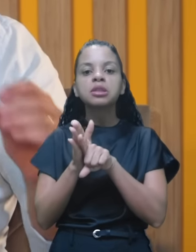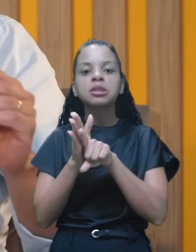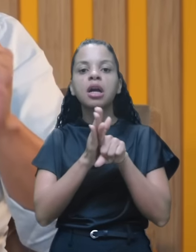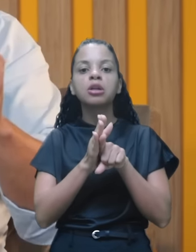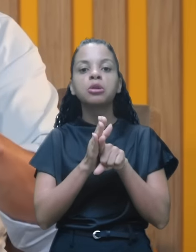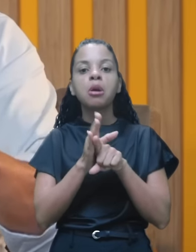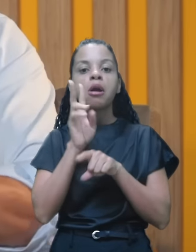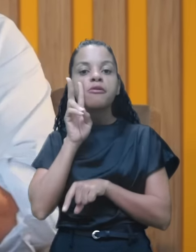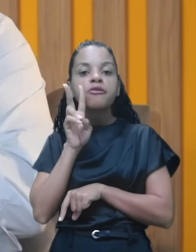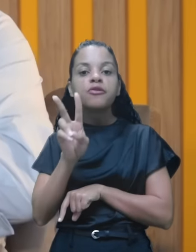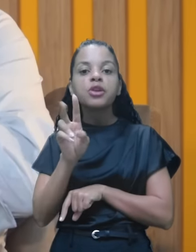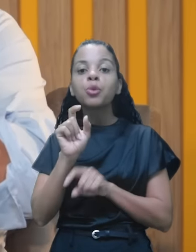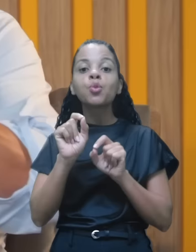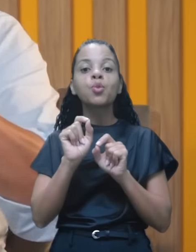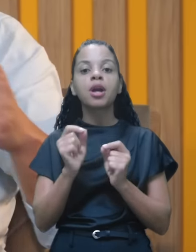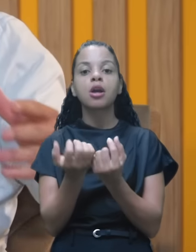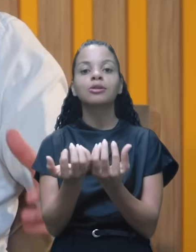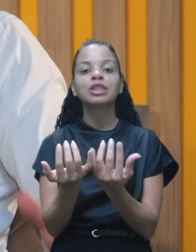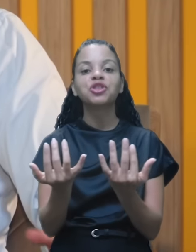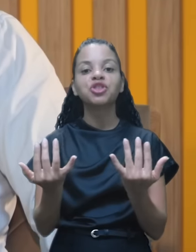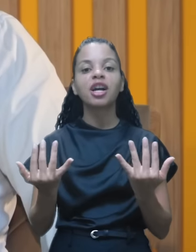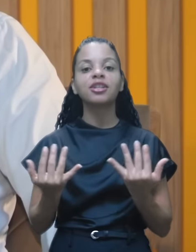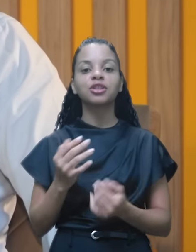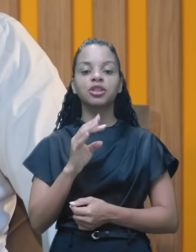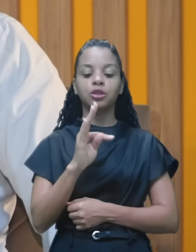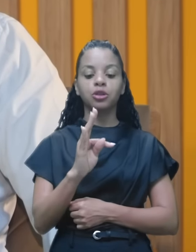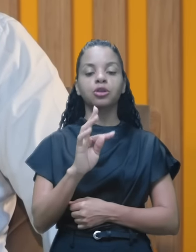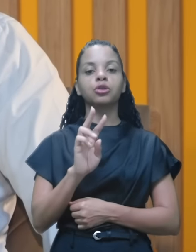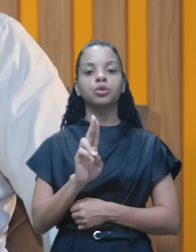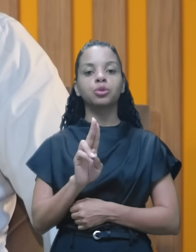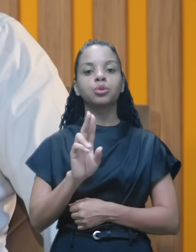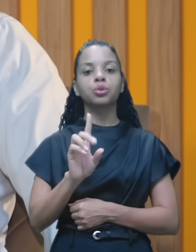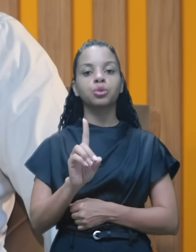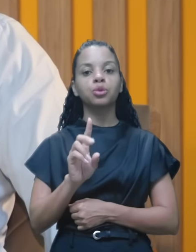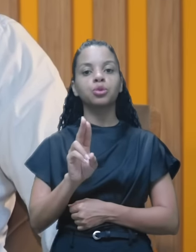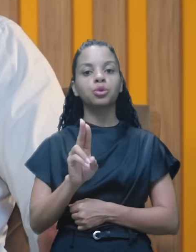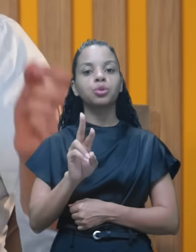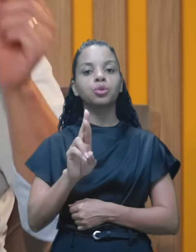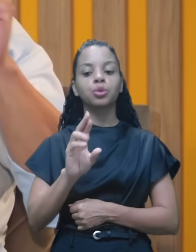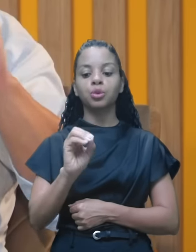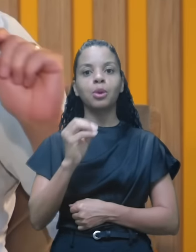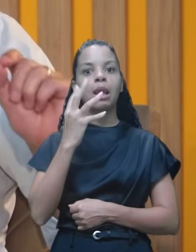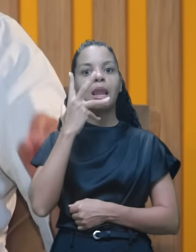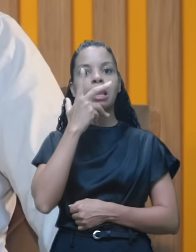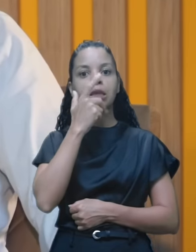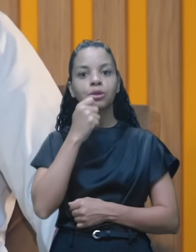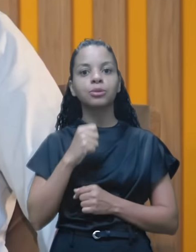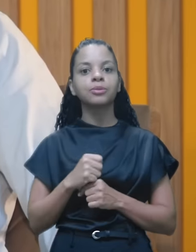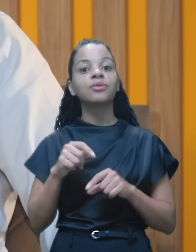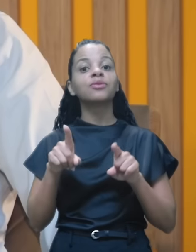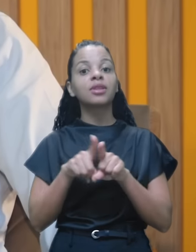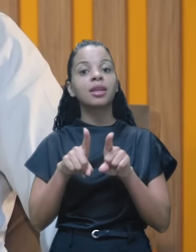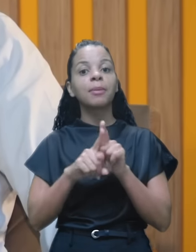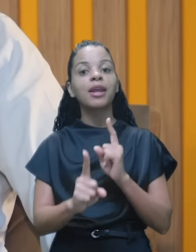Jardim Tunduro, um jardim lindíssimo que fica aí na capital Maputo. E eu conheci também uma fruta que eu não conhecia,